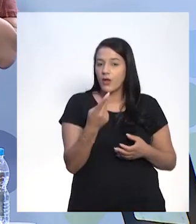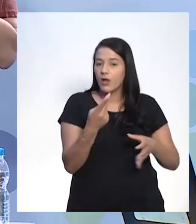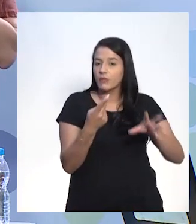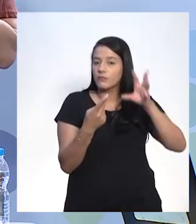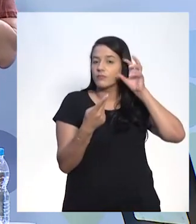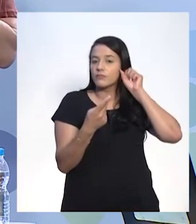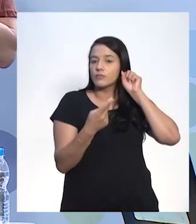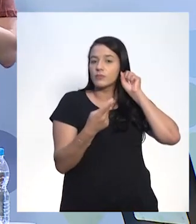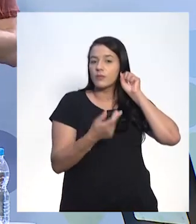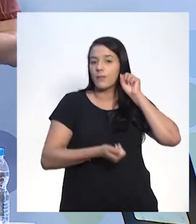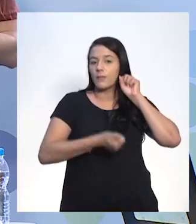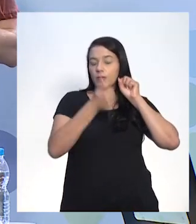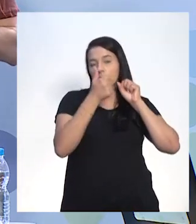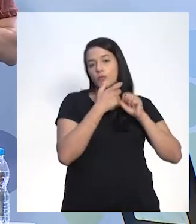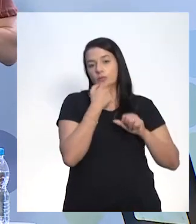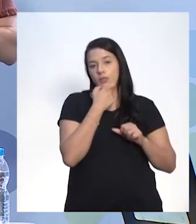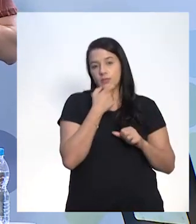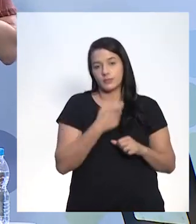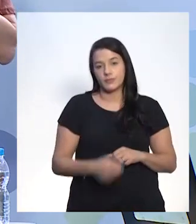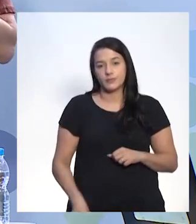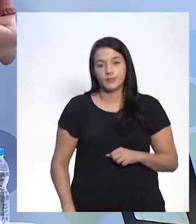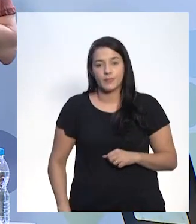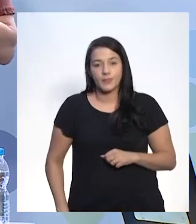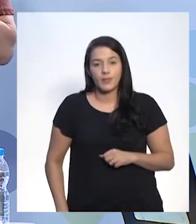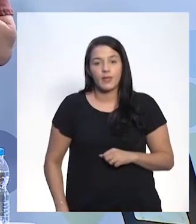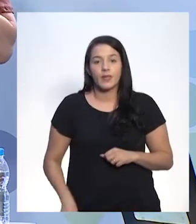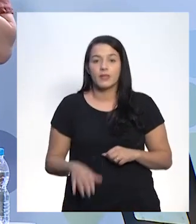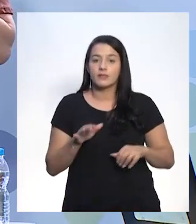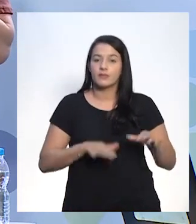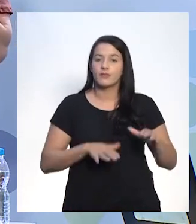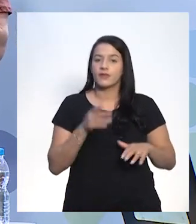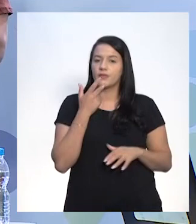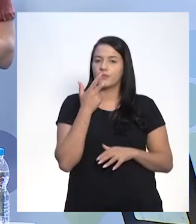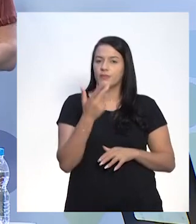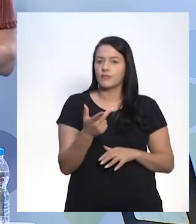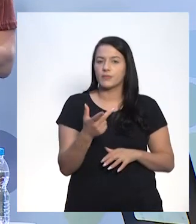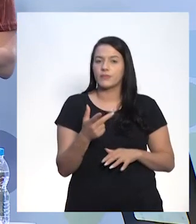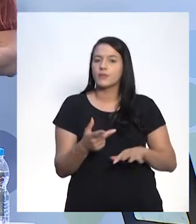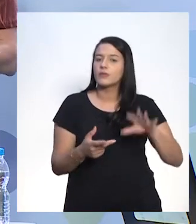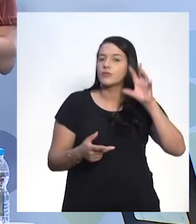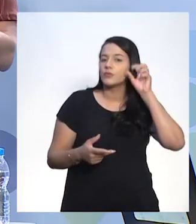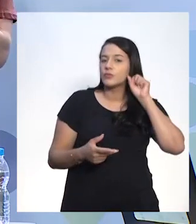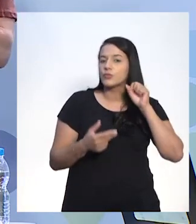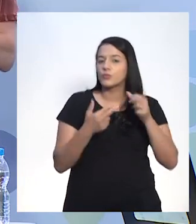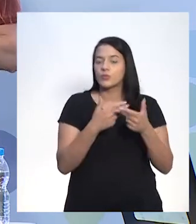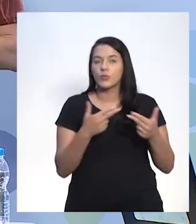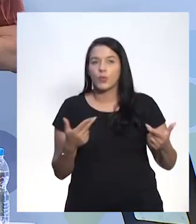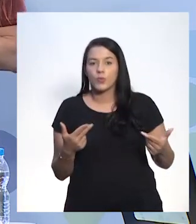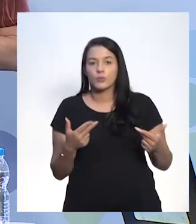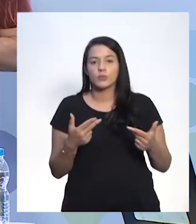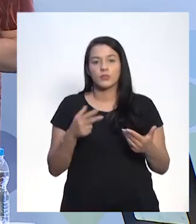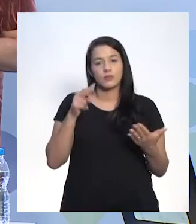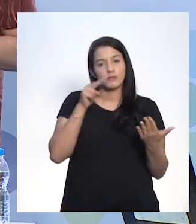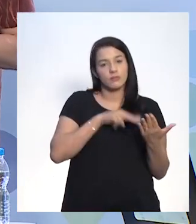o inglês. Porque muitas vezes a pessoa fala, eu não sei falar inglês, mas você escuta as coisas em inglês, você